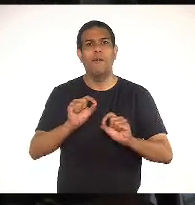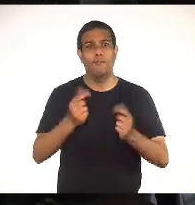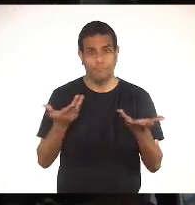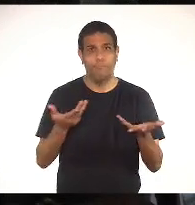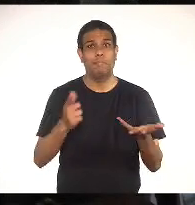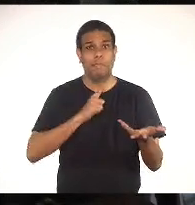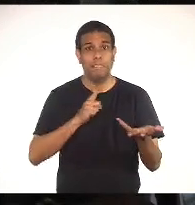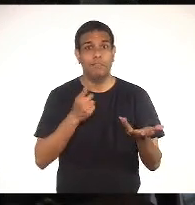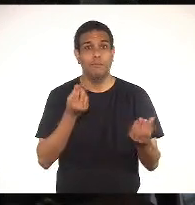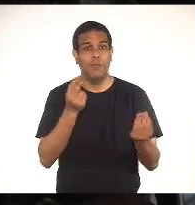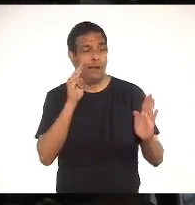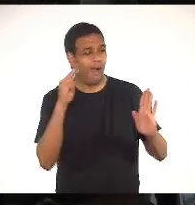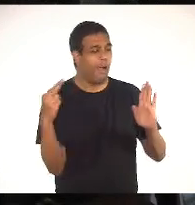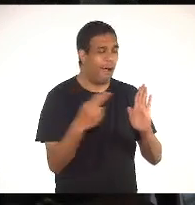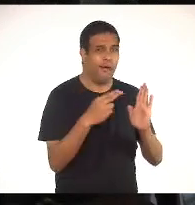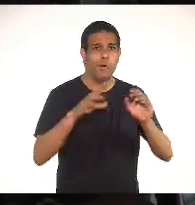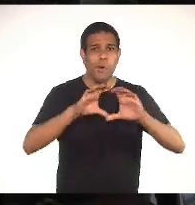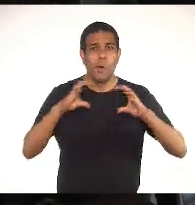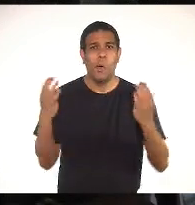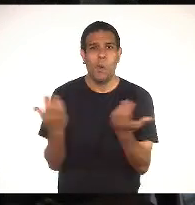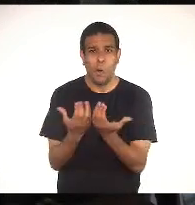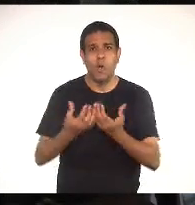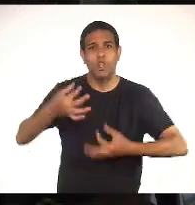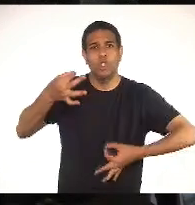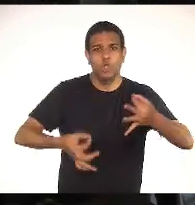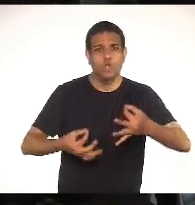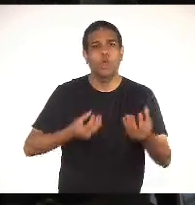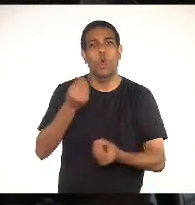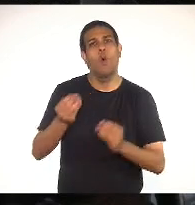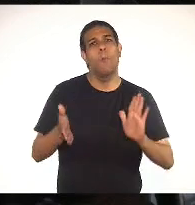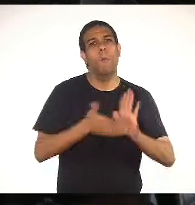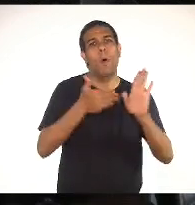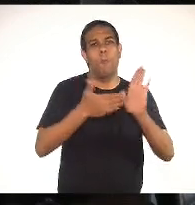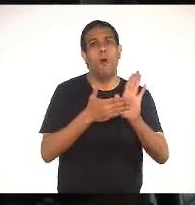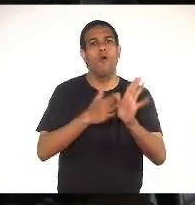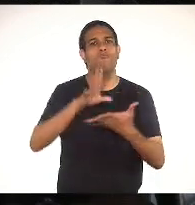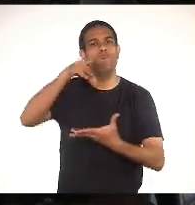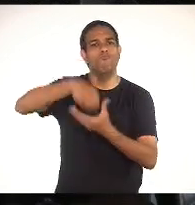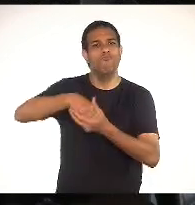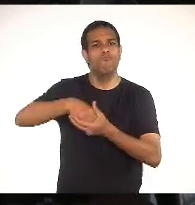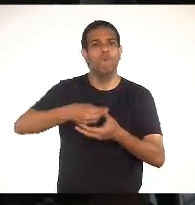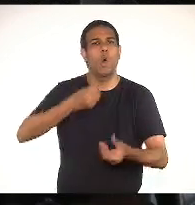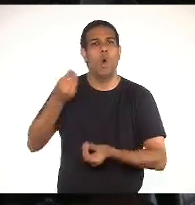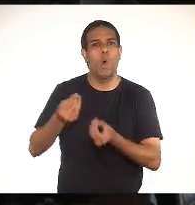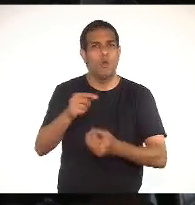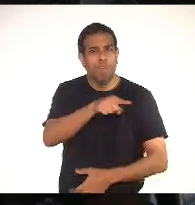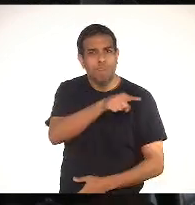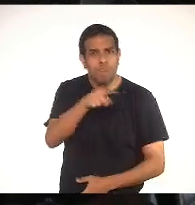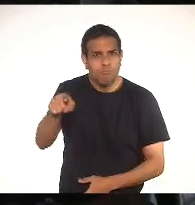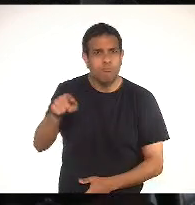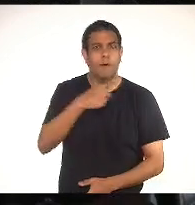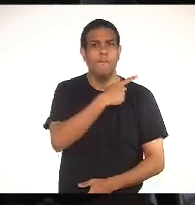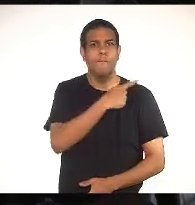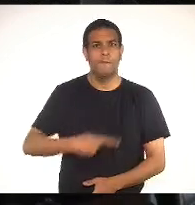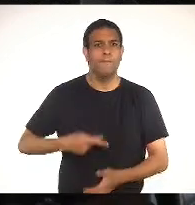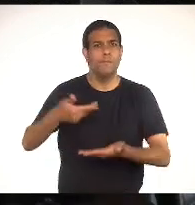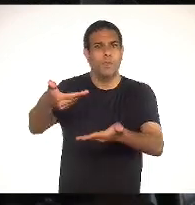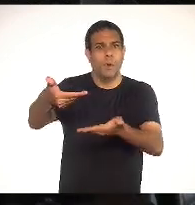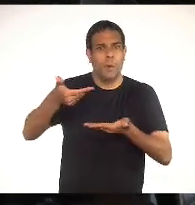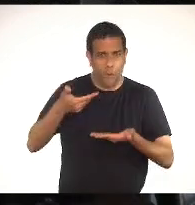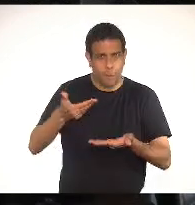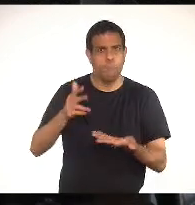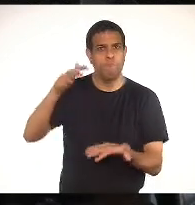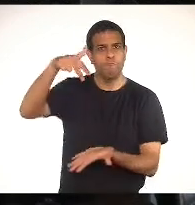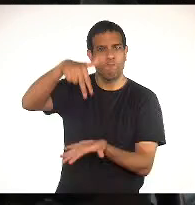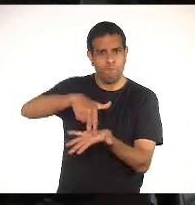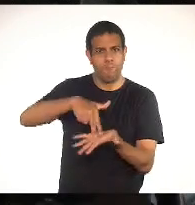de parecer da Comissão de Normas Internas e Proposições Externas. A presidência convida o deputado Alexandre Freitas